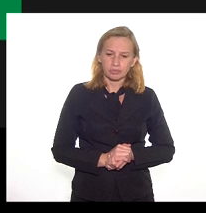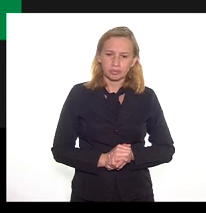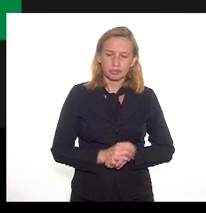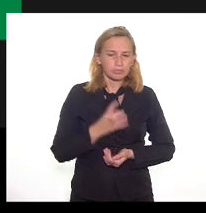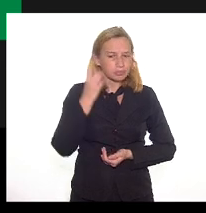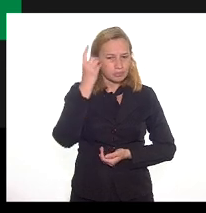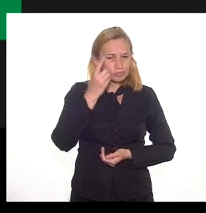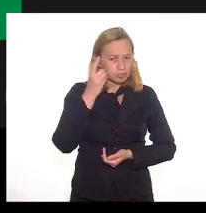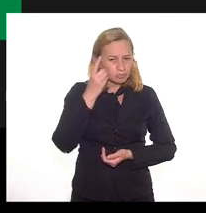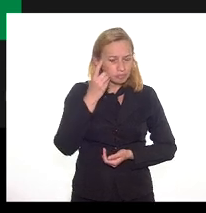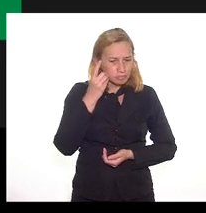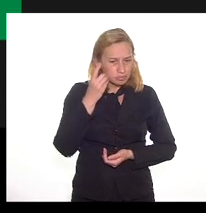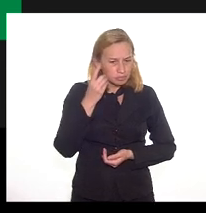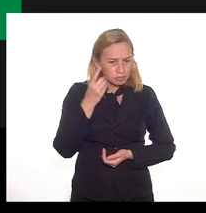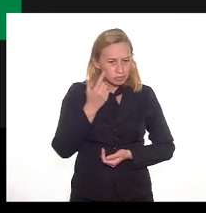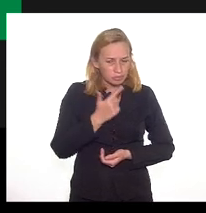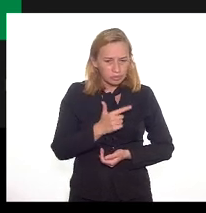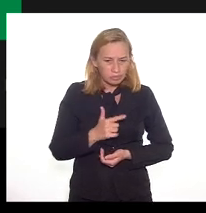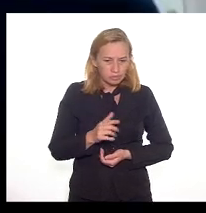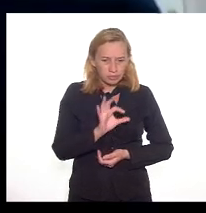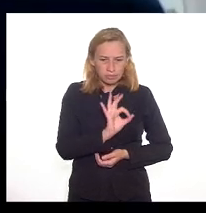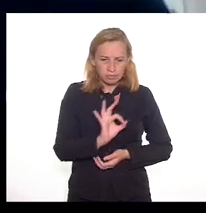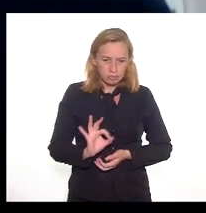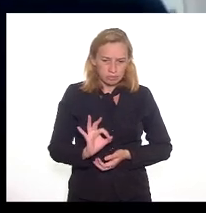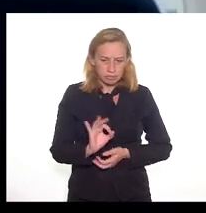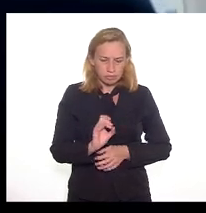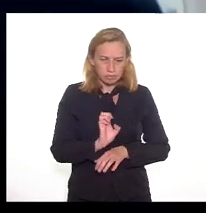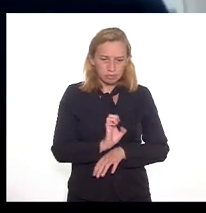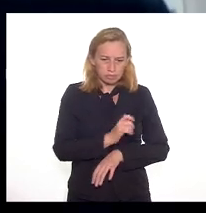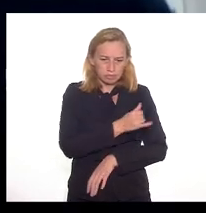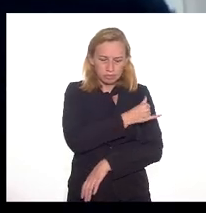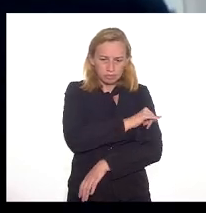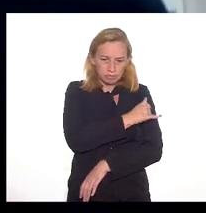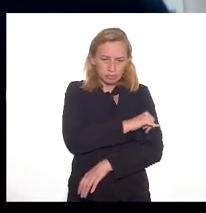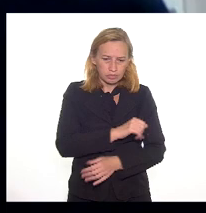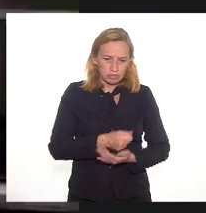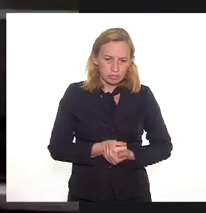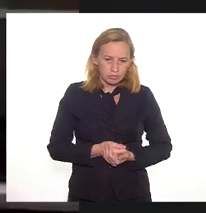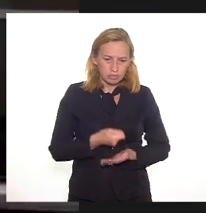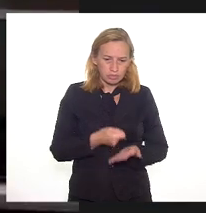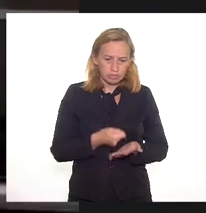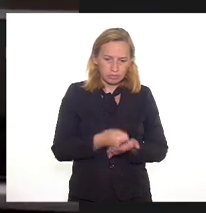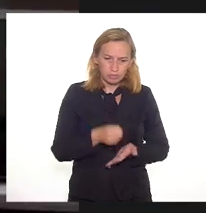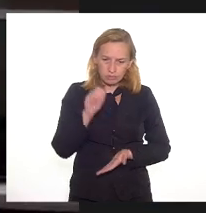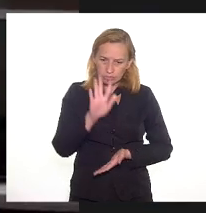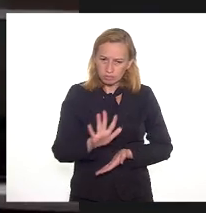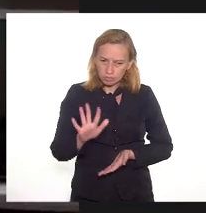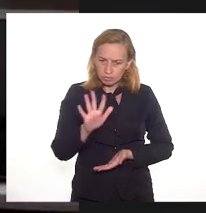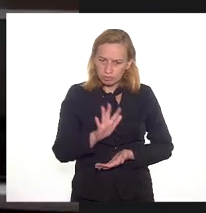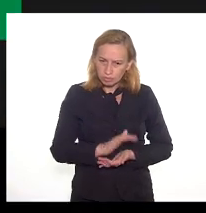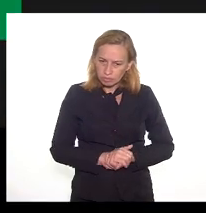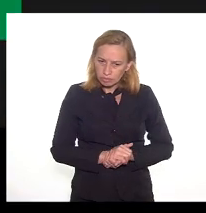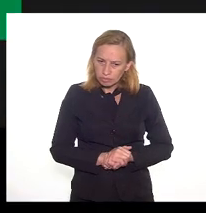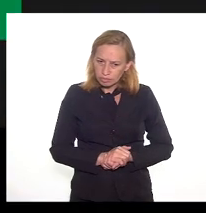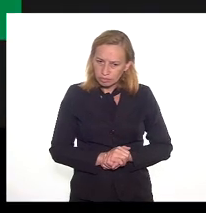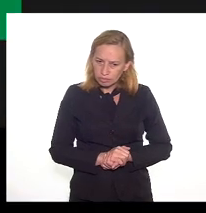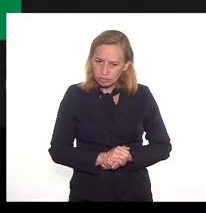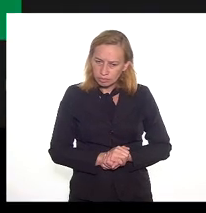Deputada, a gente não tem um percentual de conteúdo local para o Rio de Janeiro, né? Obrigação do nacional. Nacional, isso.